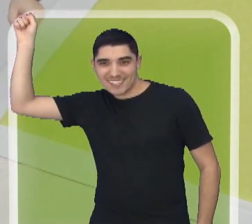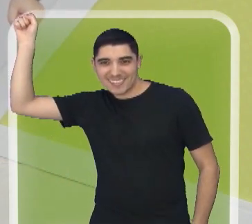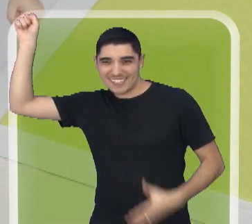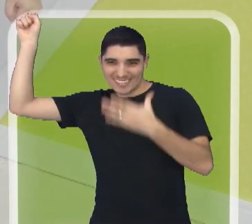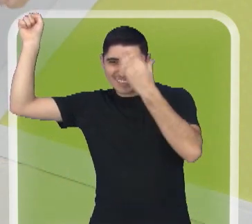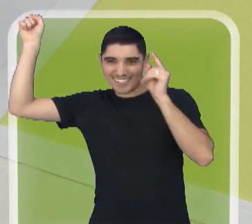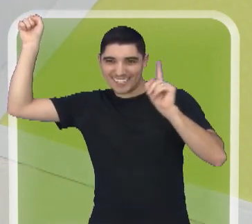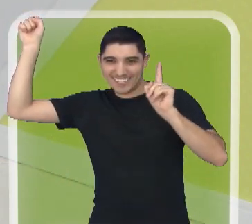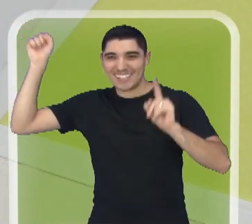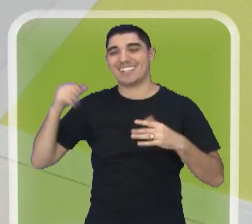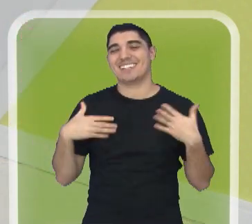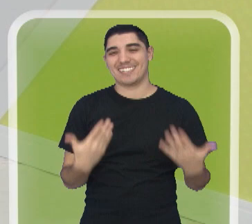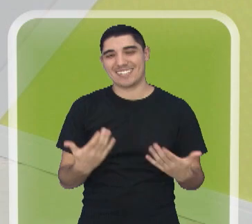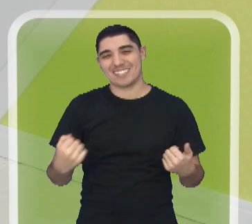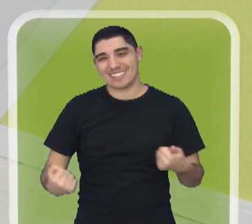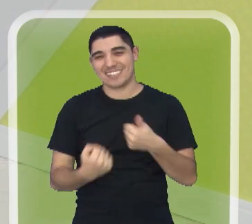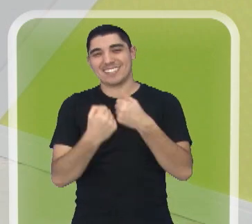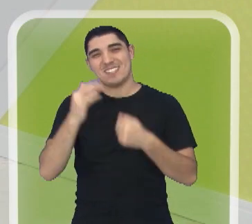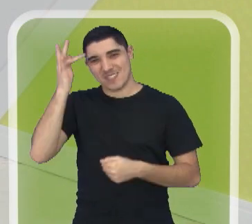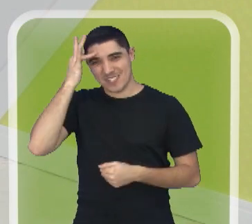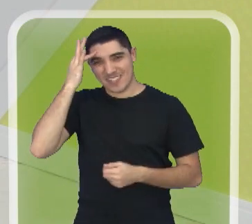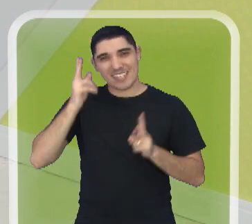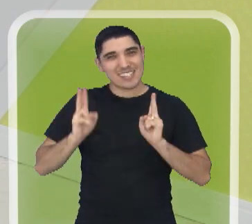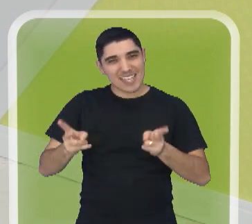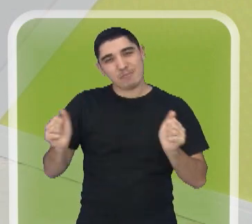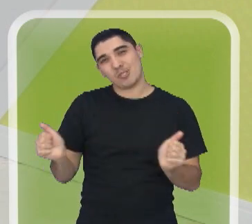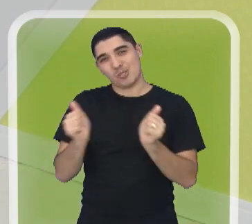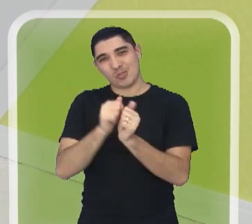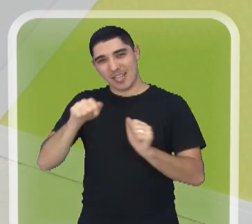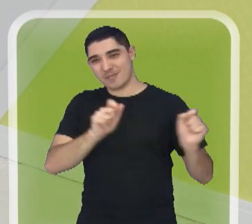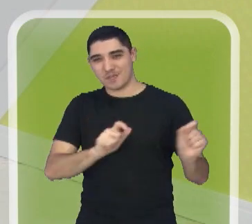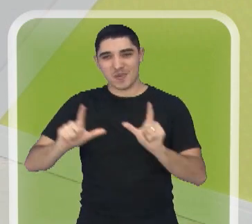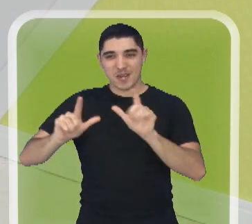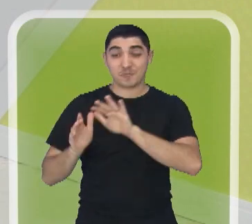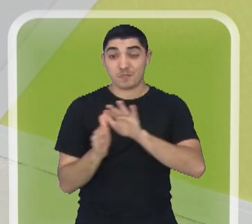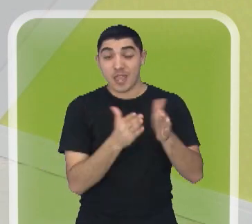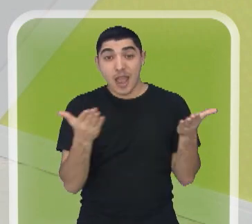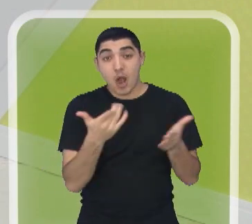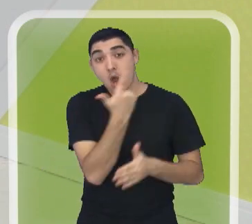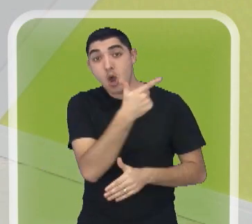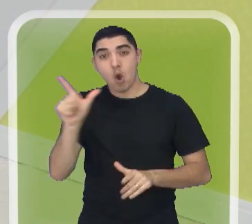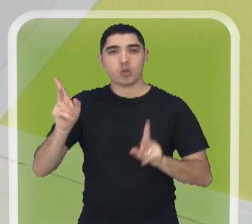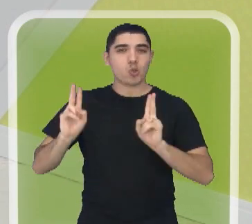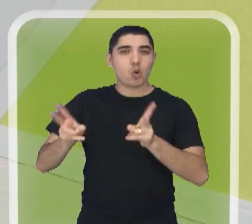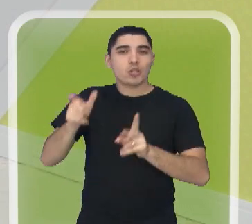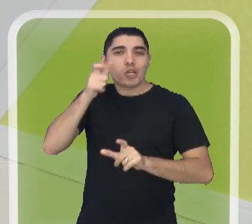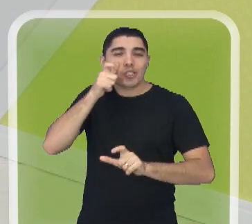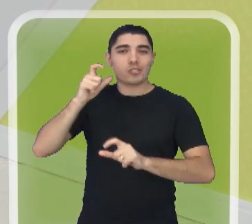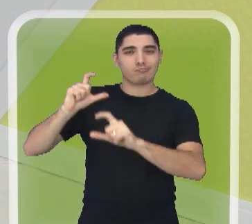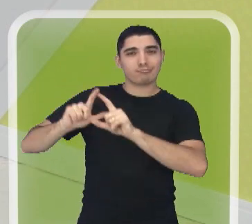de você não, aquele soquinho maroto, grande Luizão, sempre com a gente aqui. Agora você fica com a programação da TV